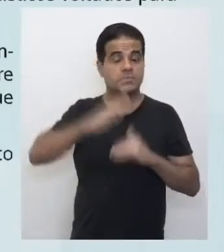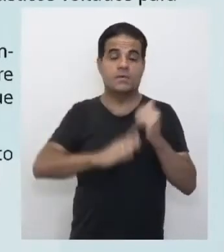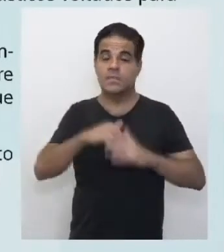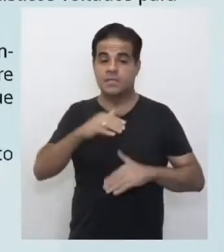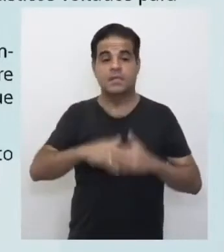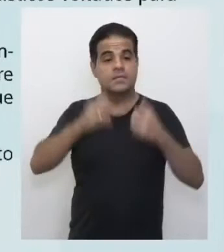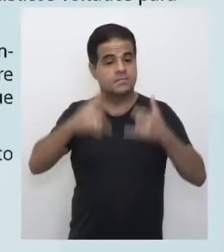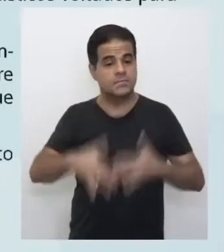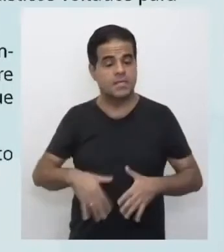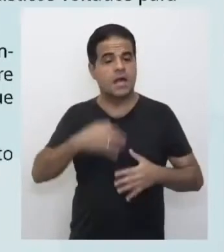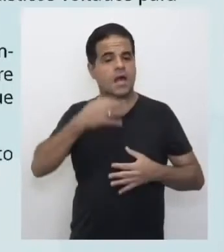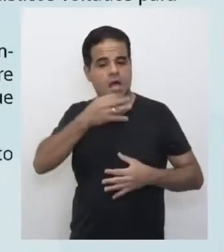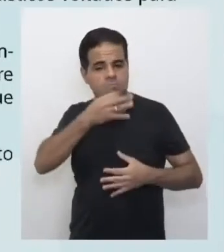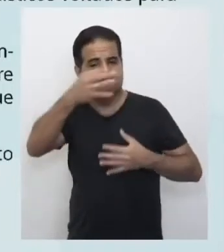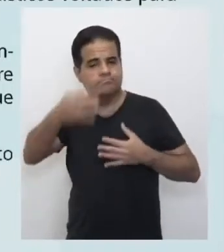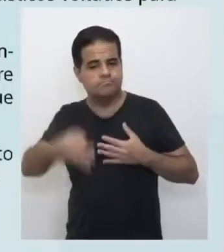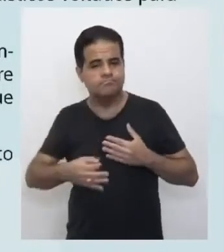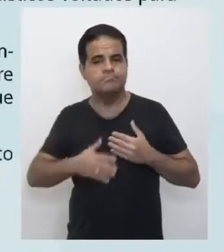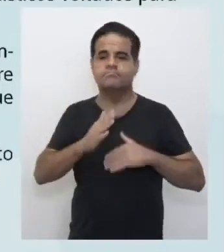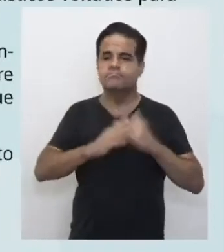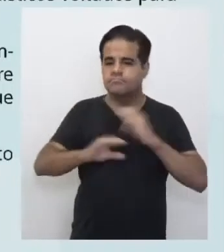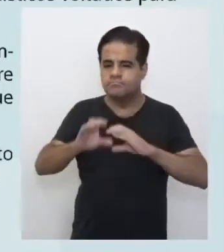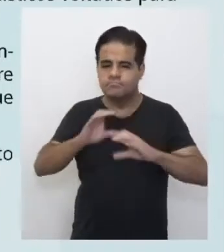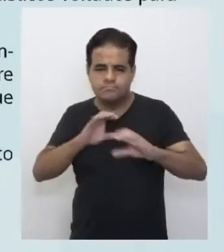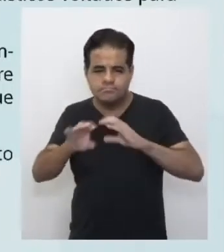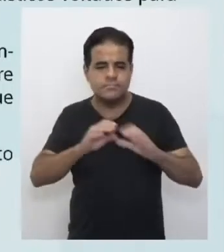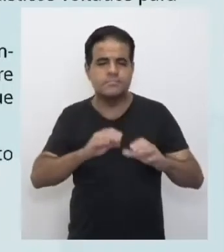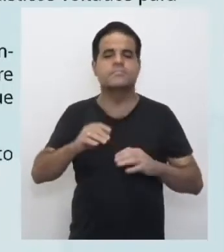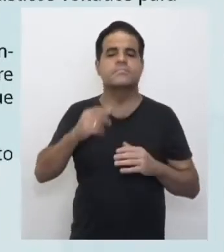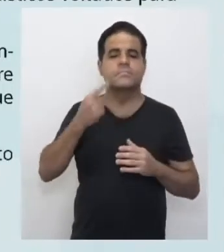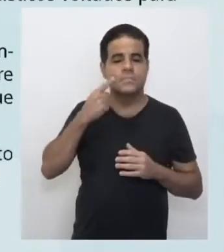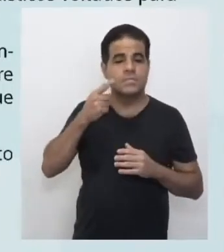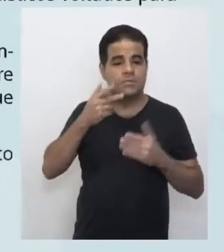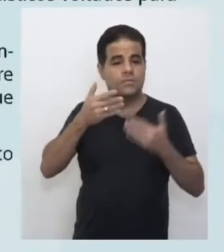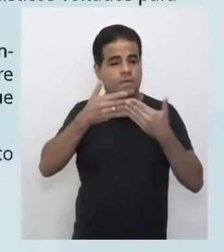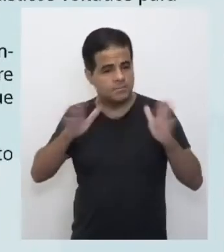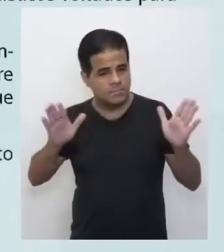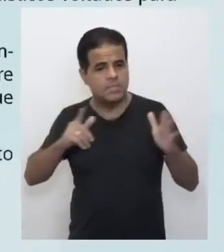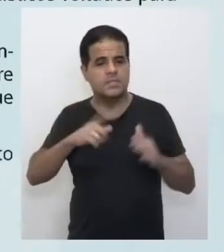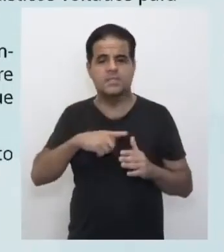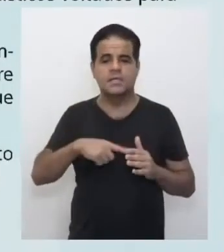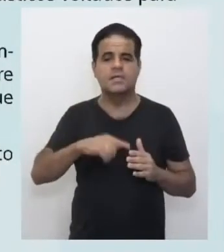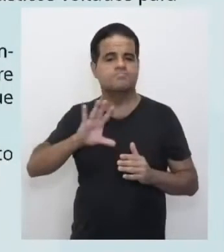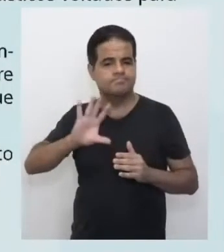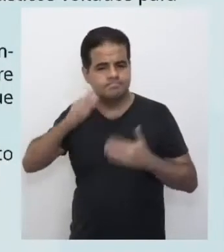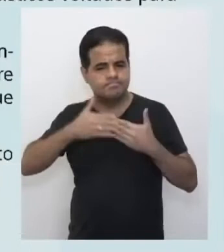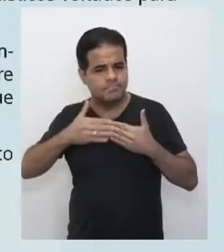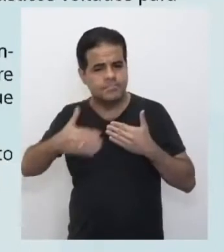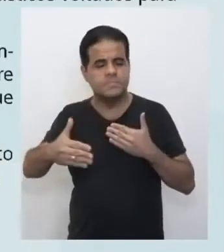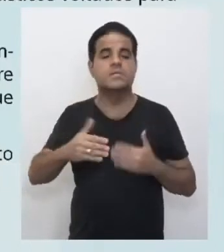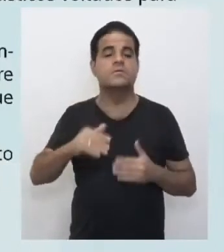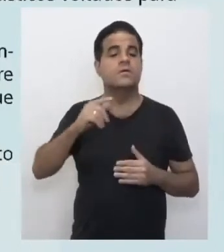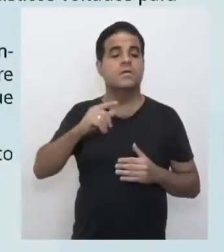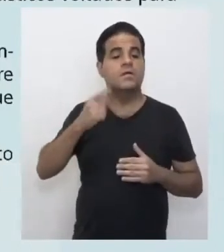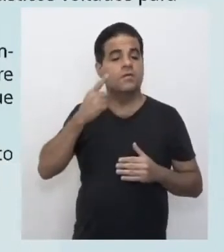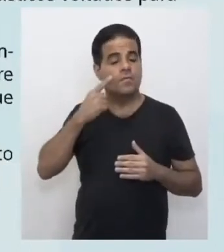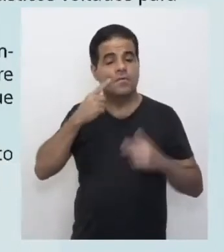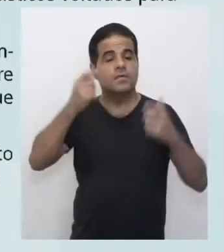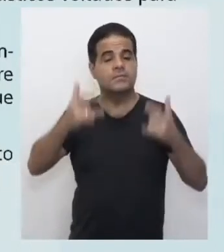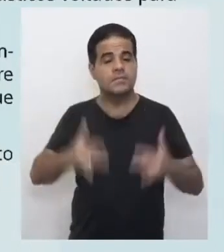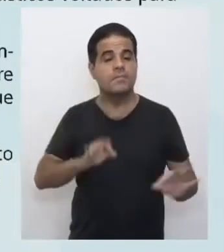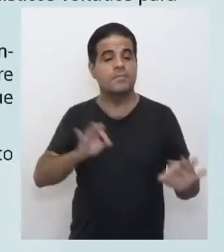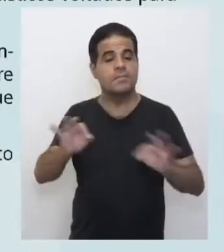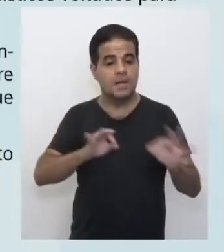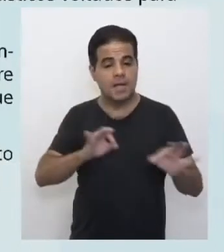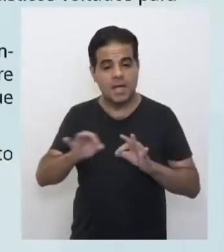de ponto de vista, a eficácia da comunicação, que vocês vão ver aí numa piada aí que tem isso acontecendo, né? E aí a gente fala a questão de